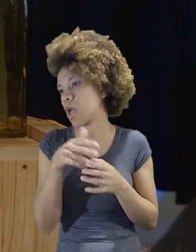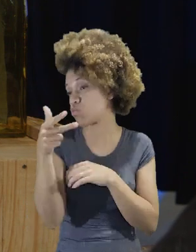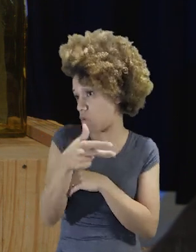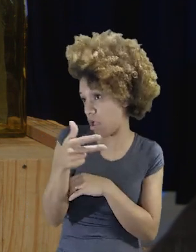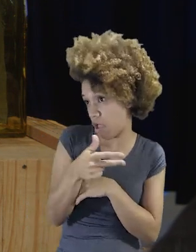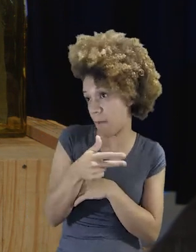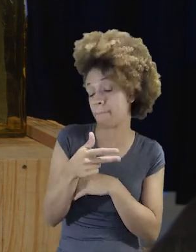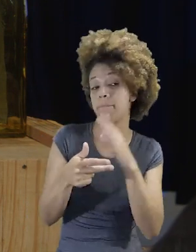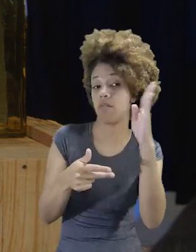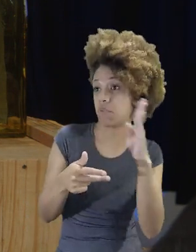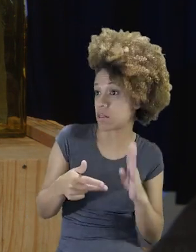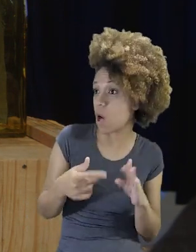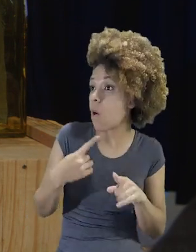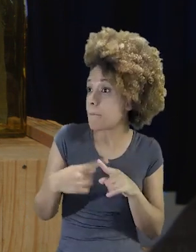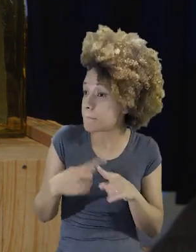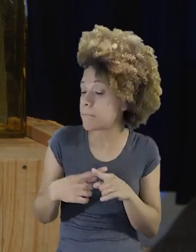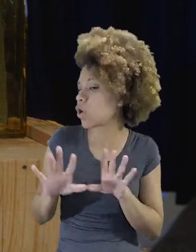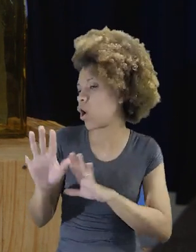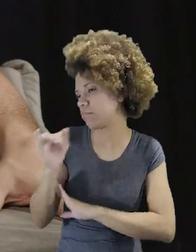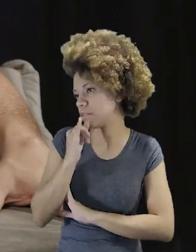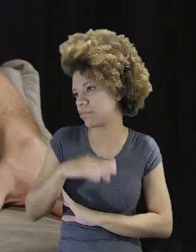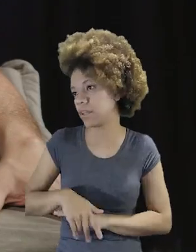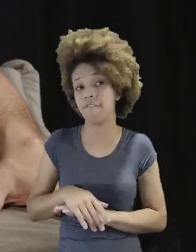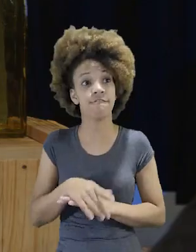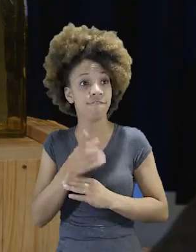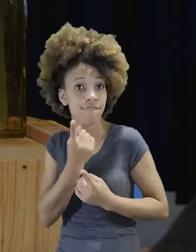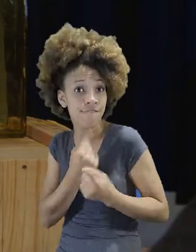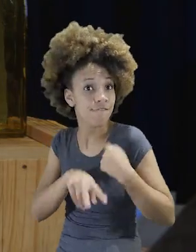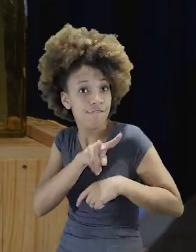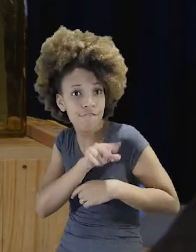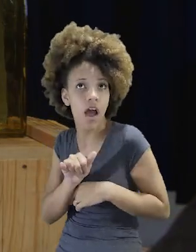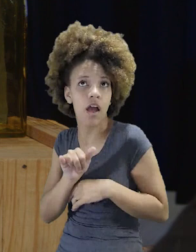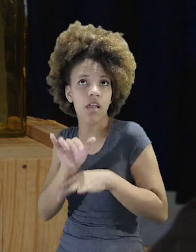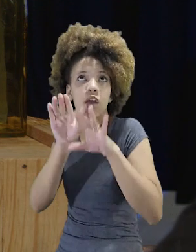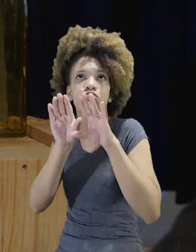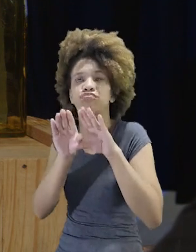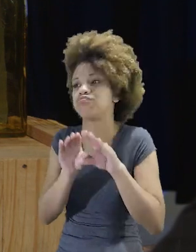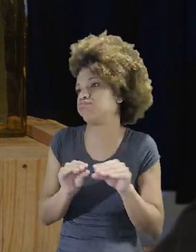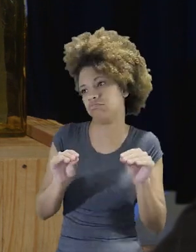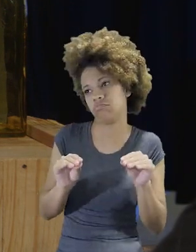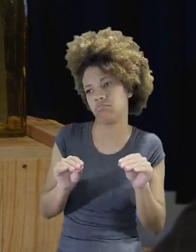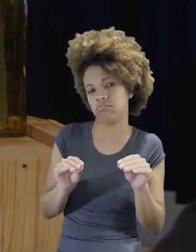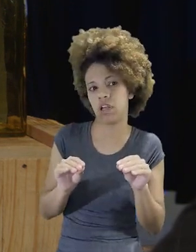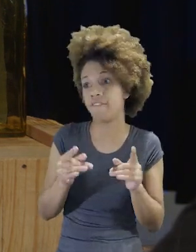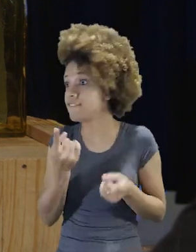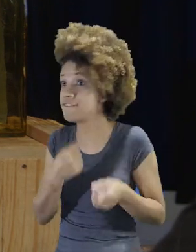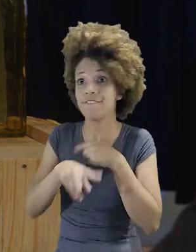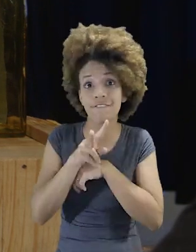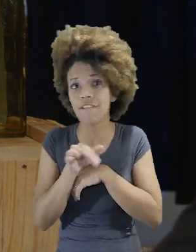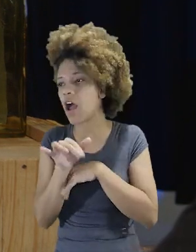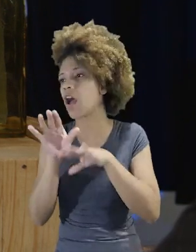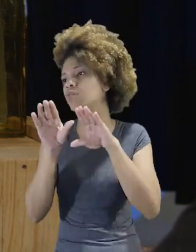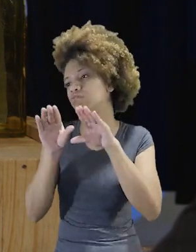vai virar E aí sumir um pouquinho tô dizendo temos de bispo vai virar E aí some um pouco né RZO Sabotagem